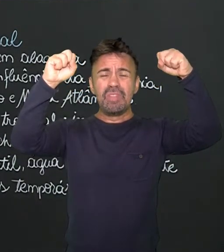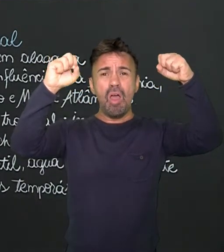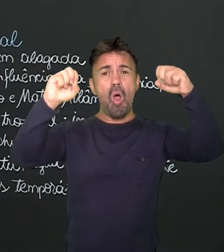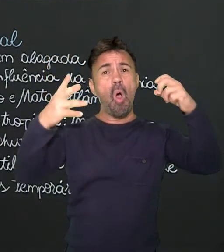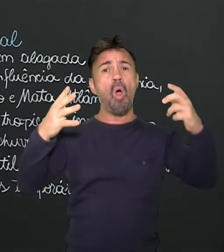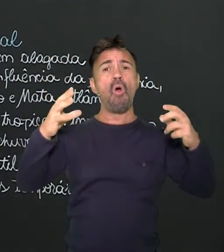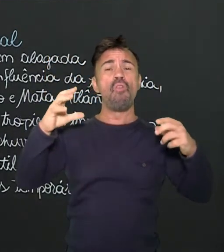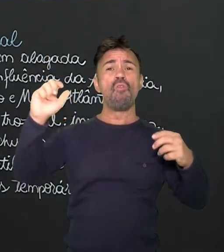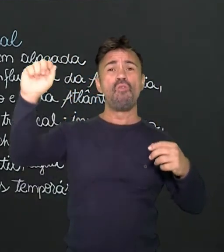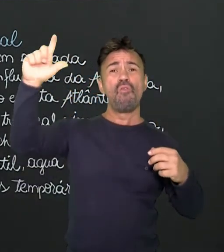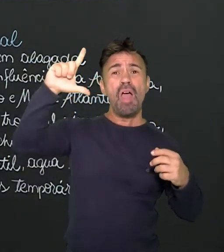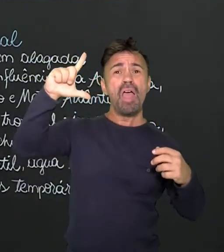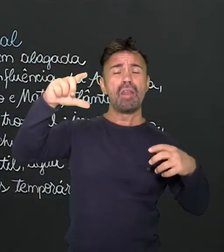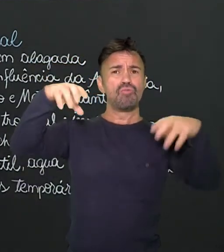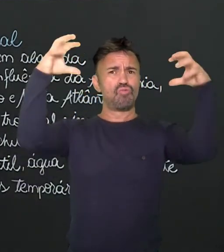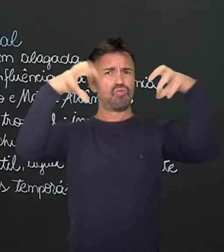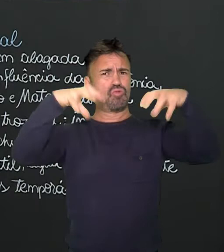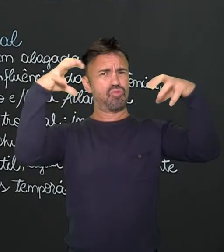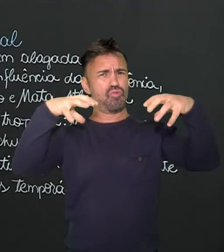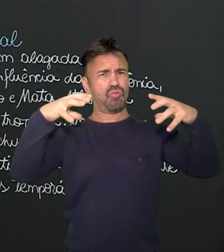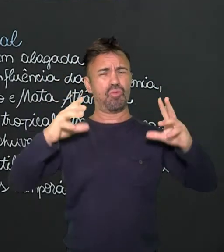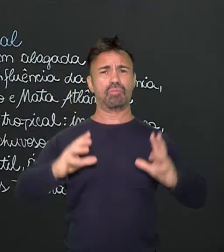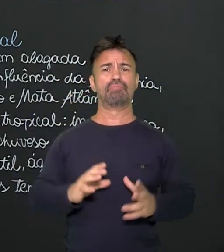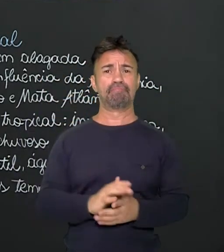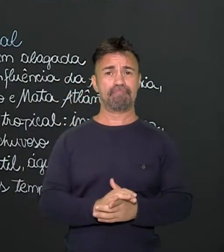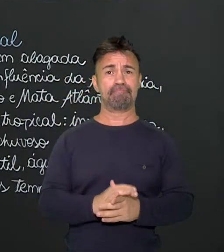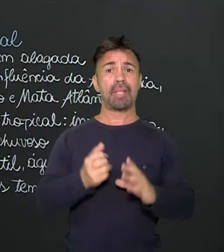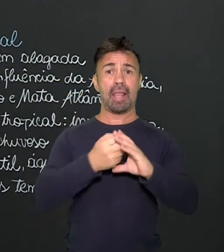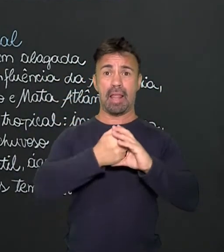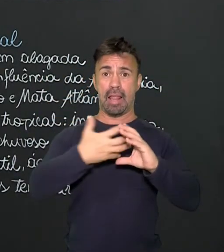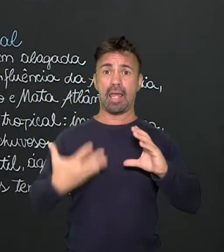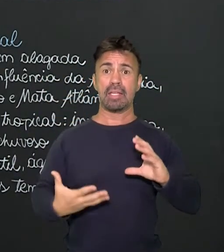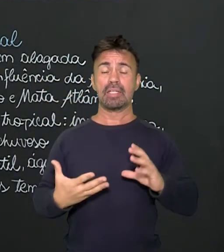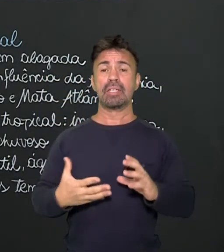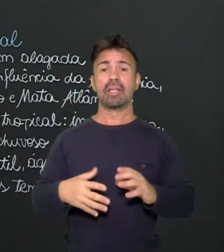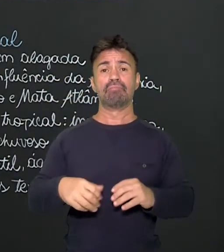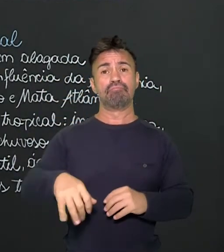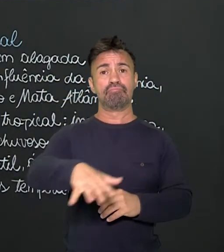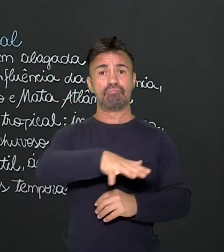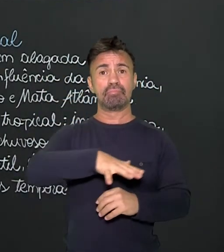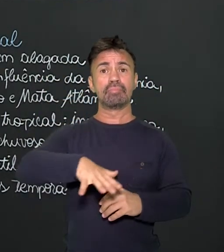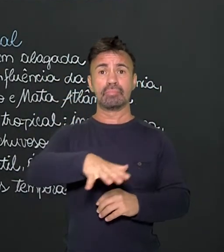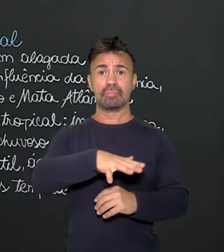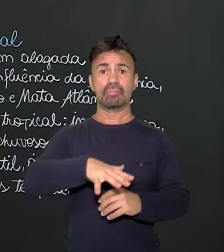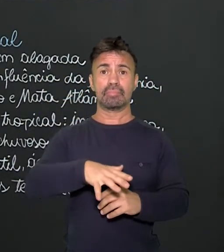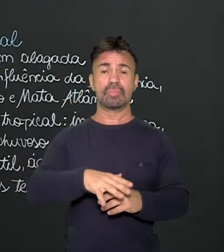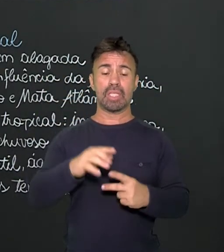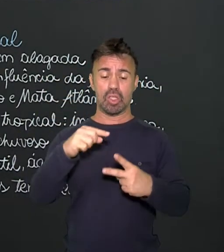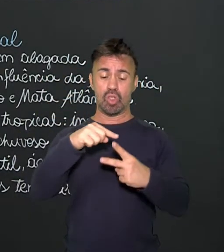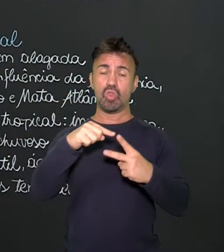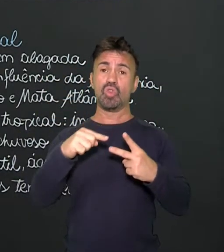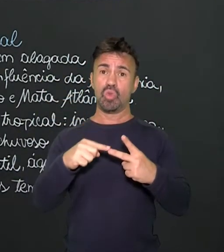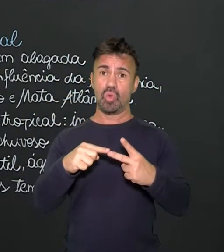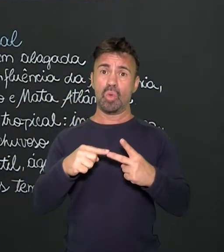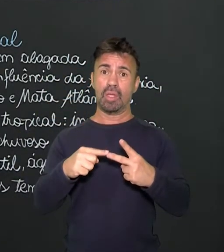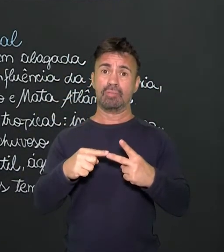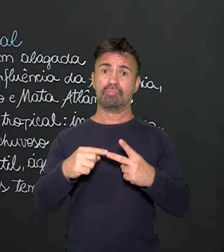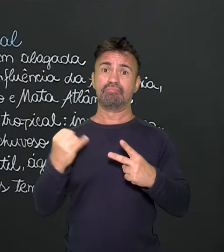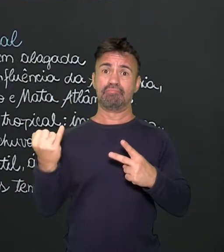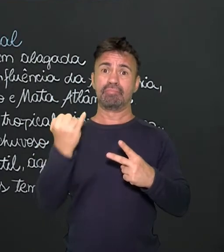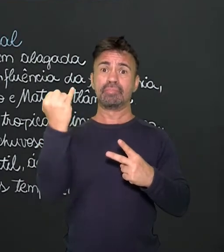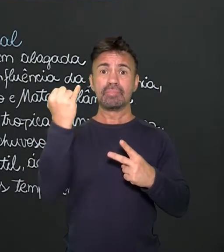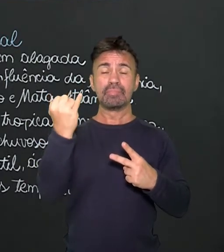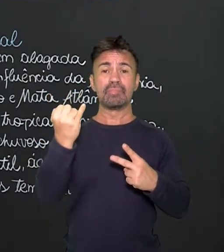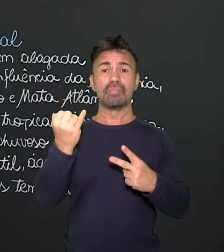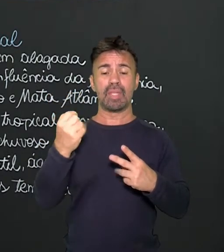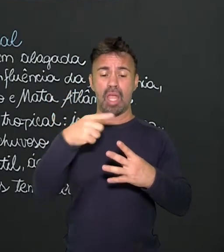mais chuvoso. Isso é uma marca, assim, bem característica do Cerrado. Só tenho apenas a marca de 2 grandes estações. Eu não